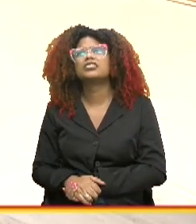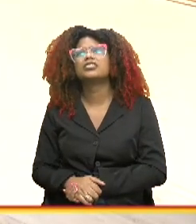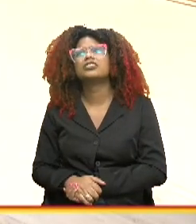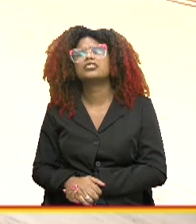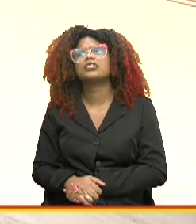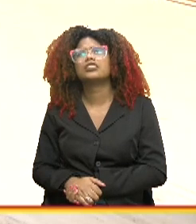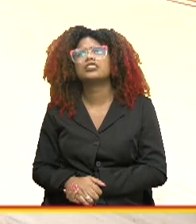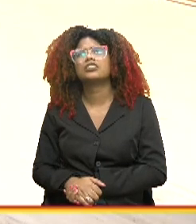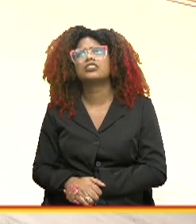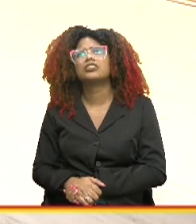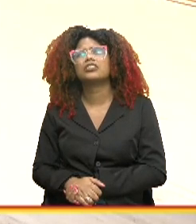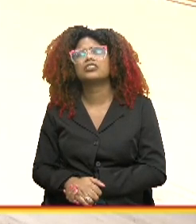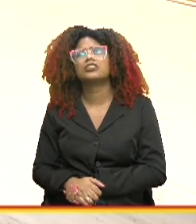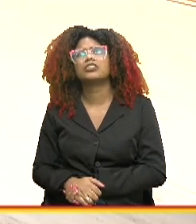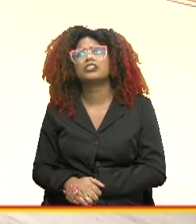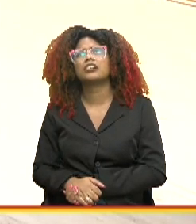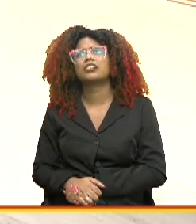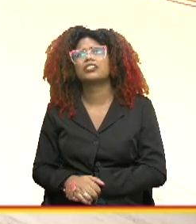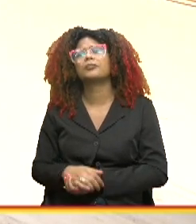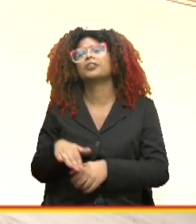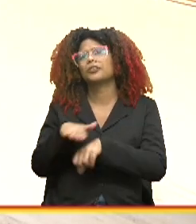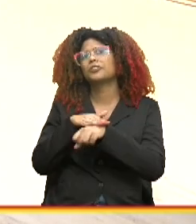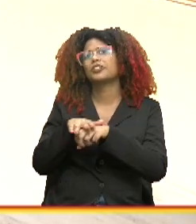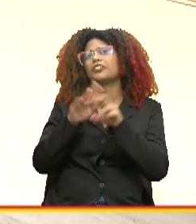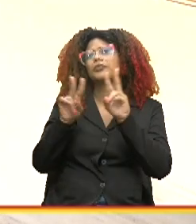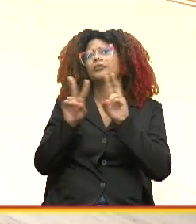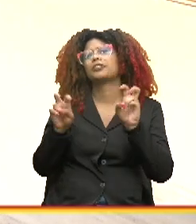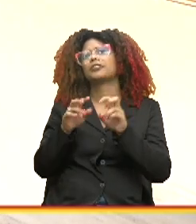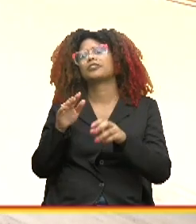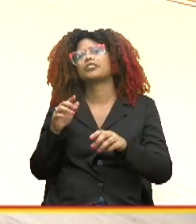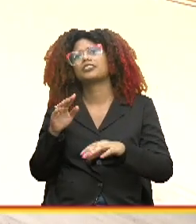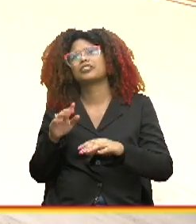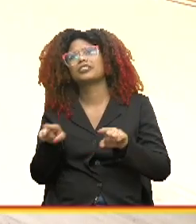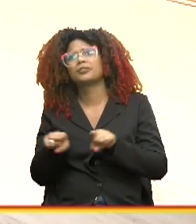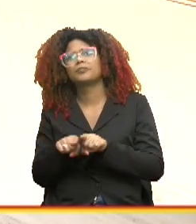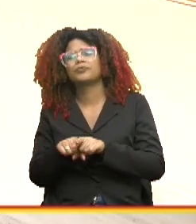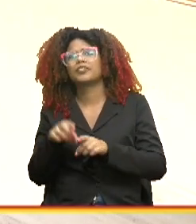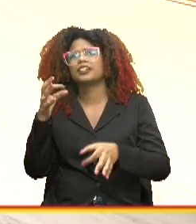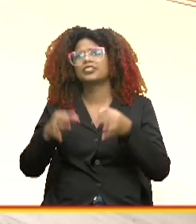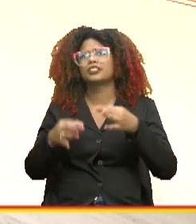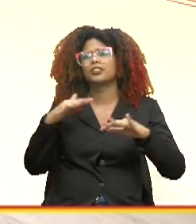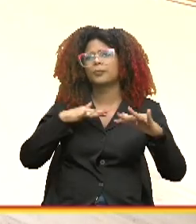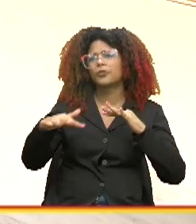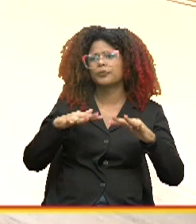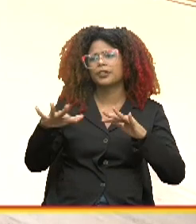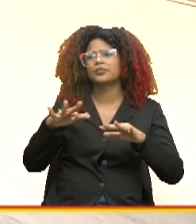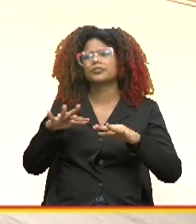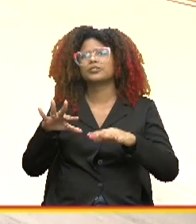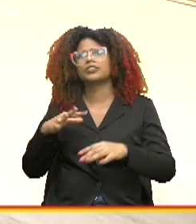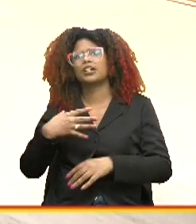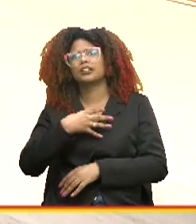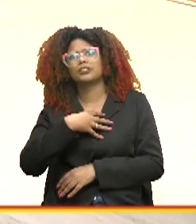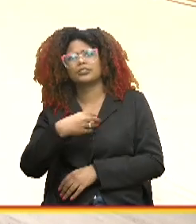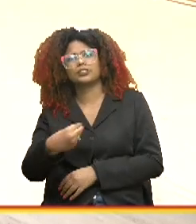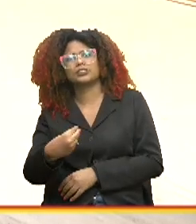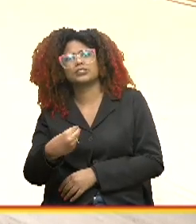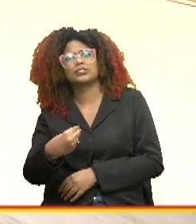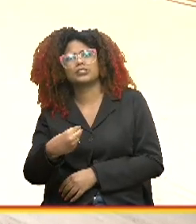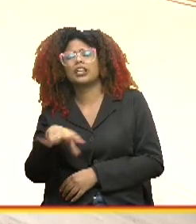acho que a gente precisa também falar a respeito porque às vezes também a justiça e do próprio movimento da adoção ele é meio